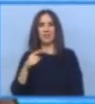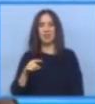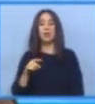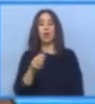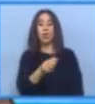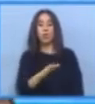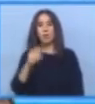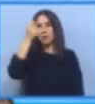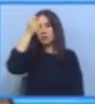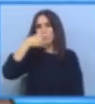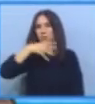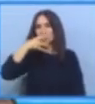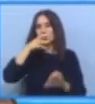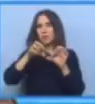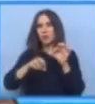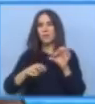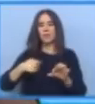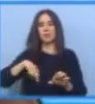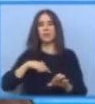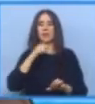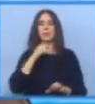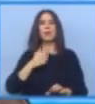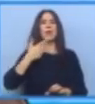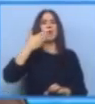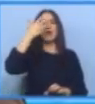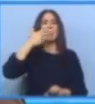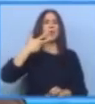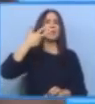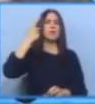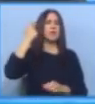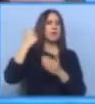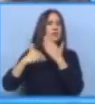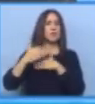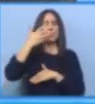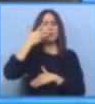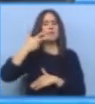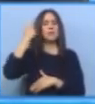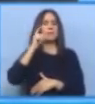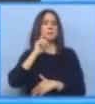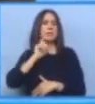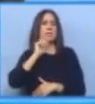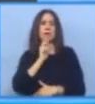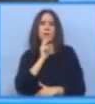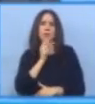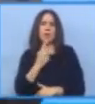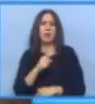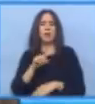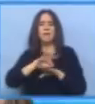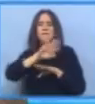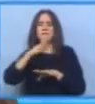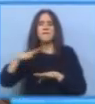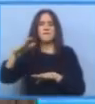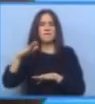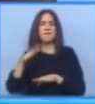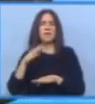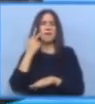para os miúdos, começa em geral, era uma vez, né? Era uma vez uma menina que tinha uma avózinha que vivia lá na mata, o Capuchinho